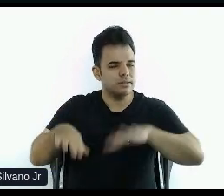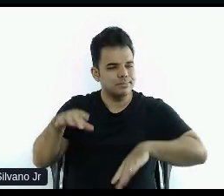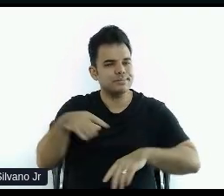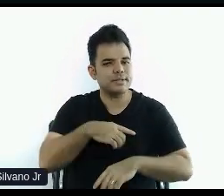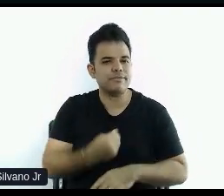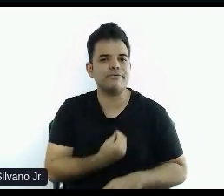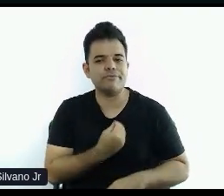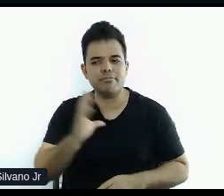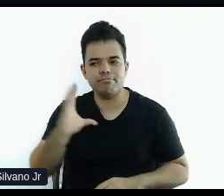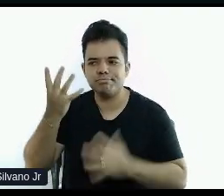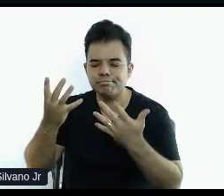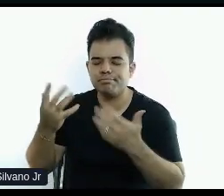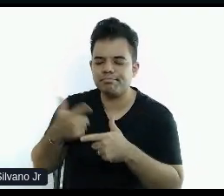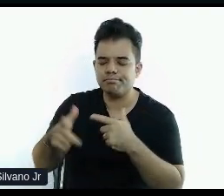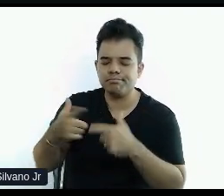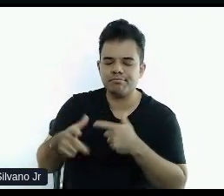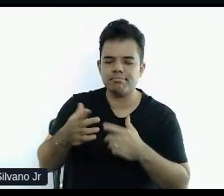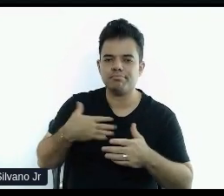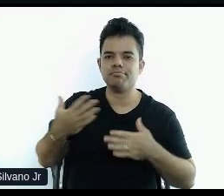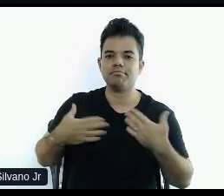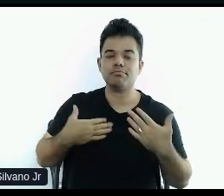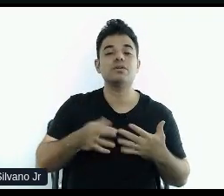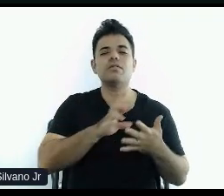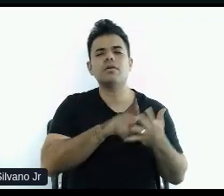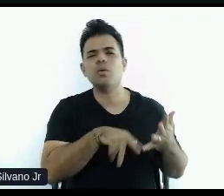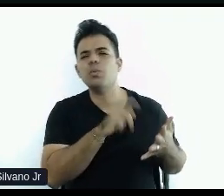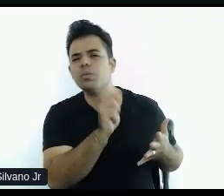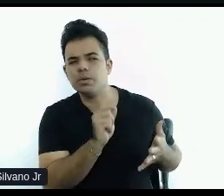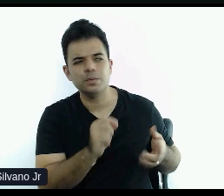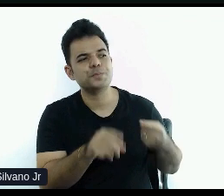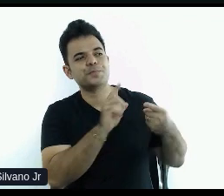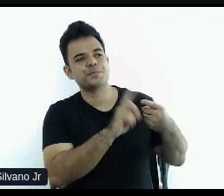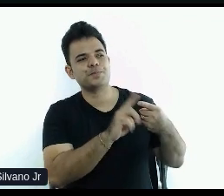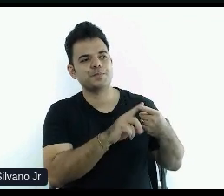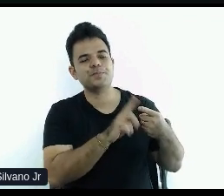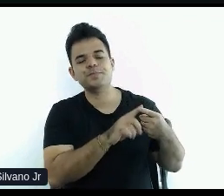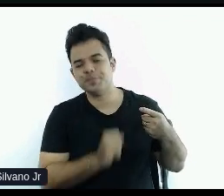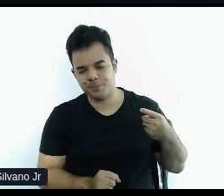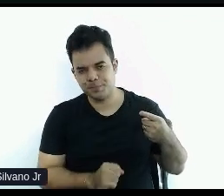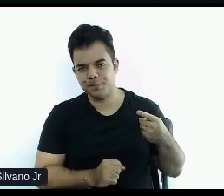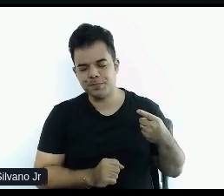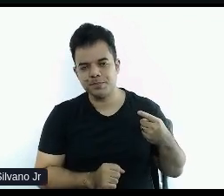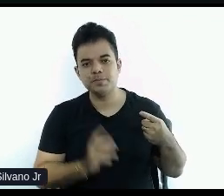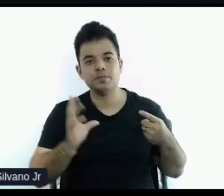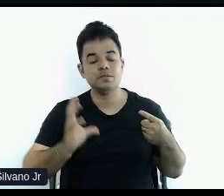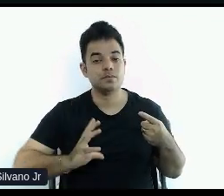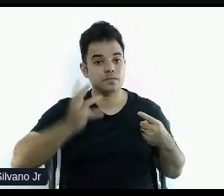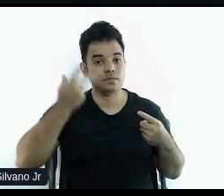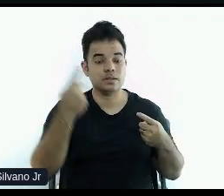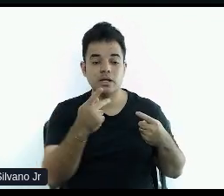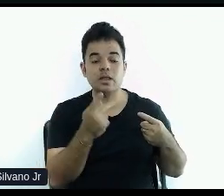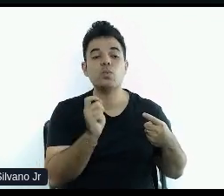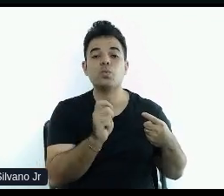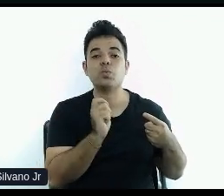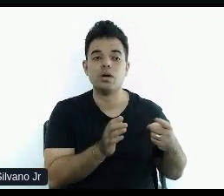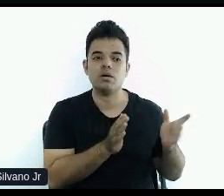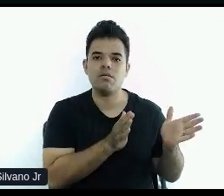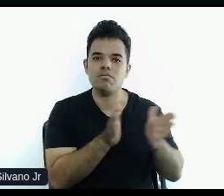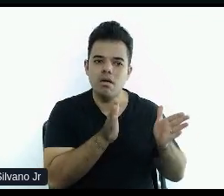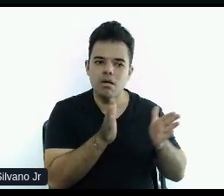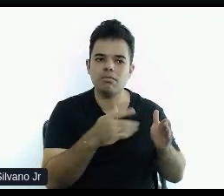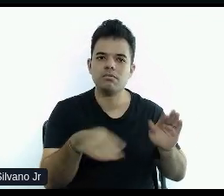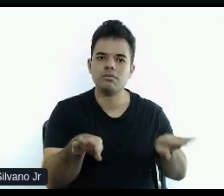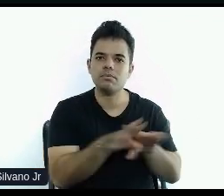realidade. Algumas delas são como é o acesso ou as